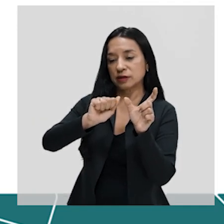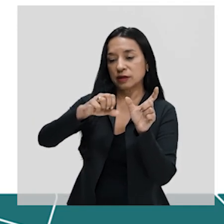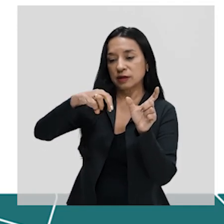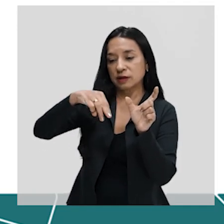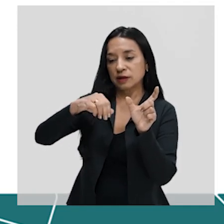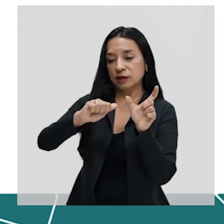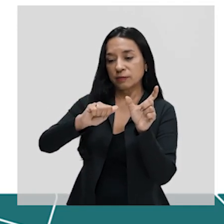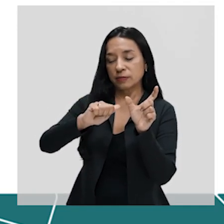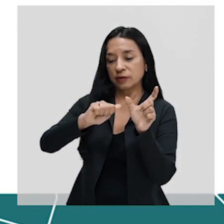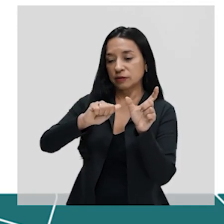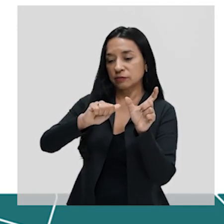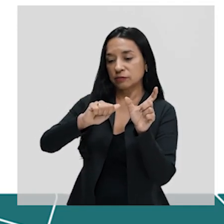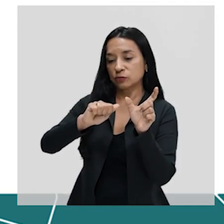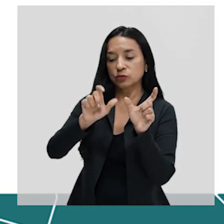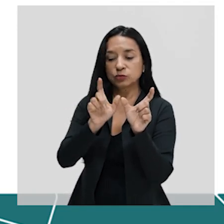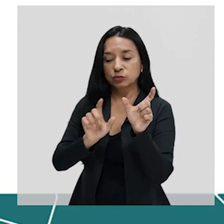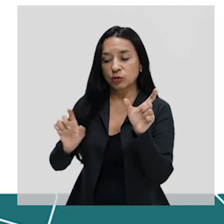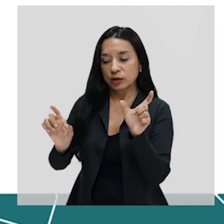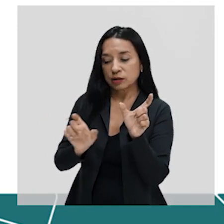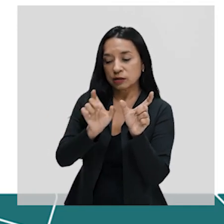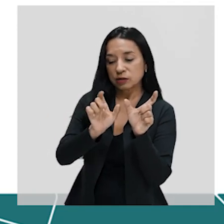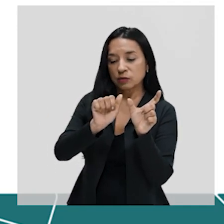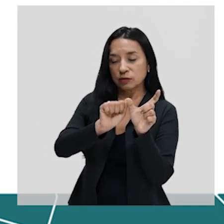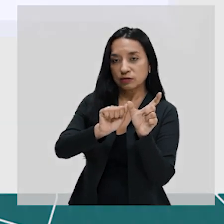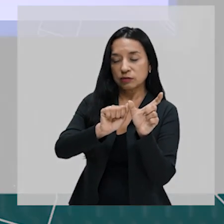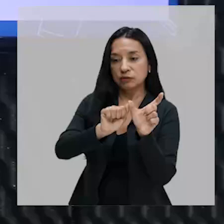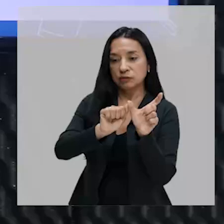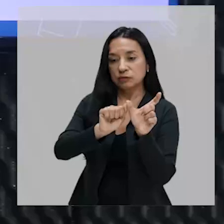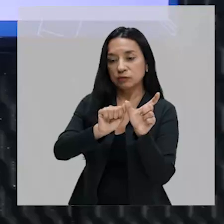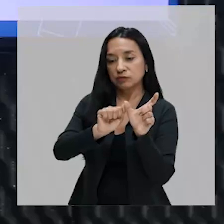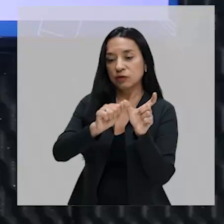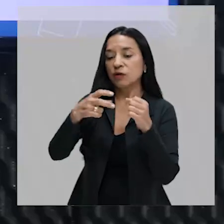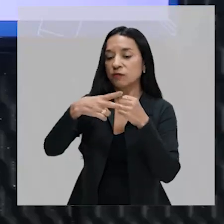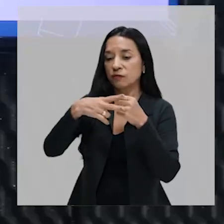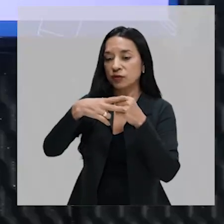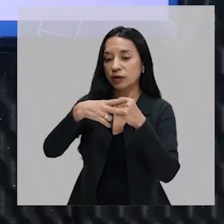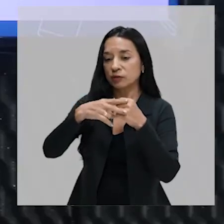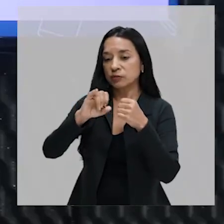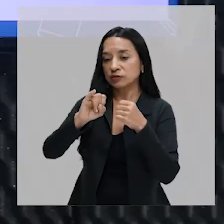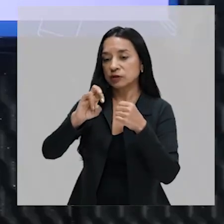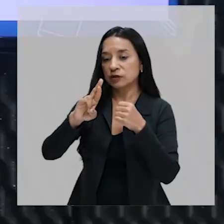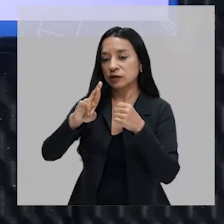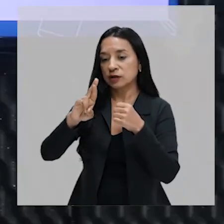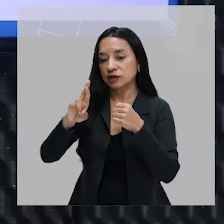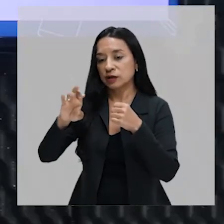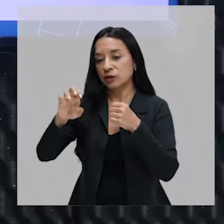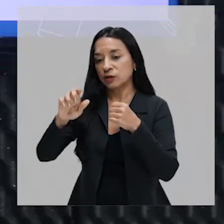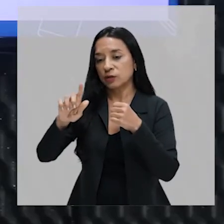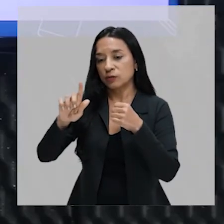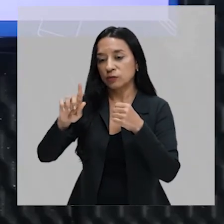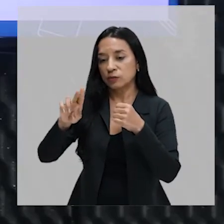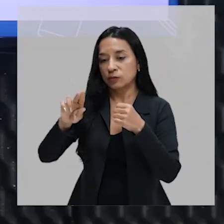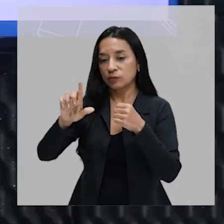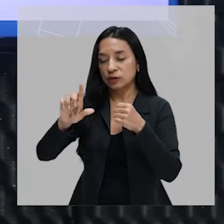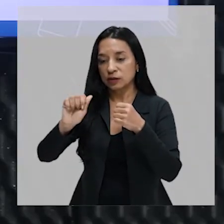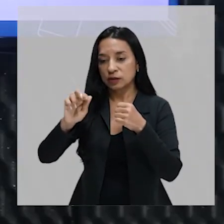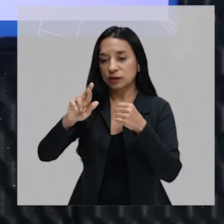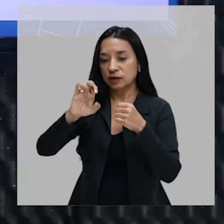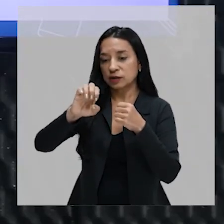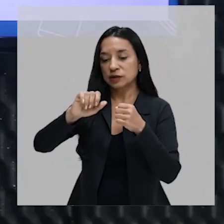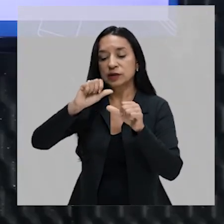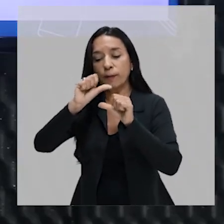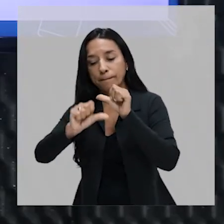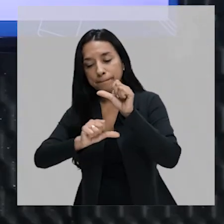Ama, aí só acrescento a. Então, verbo regular. Verbos irregulares são aqueles que mudam o radical em algumas pessoas, tá